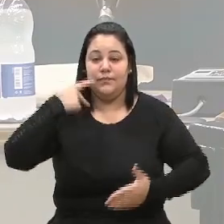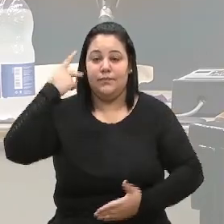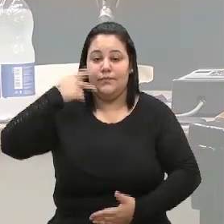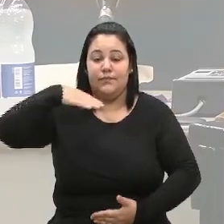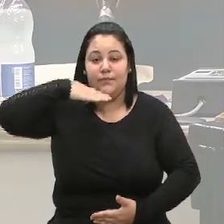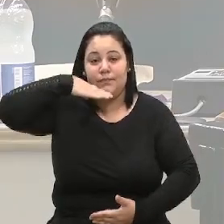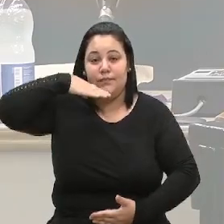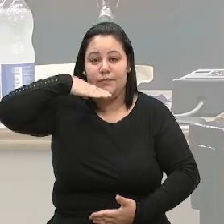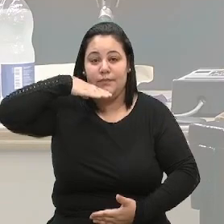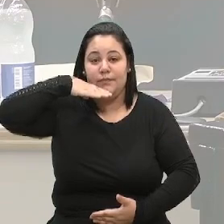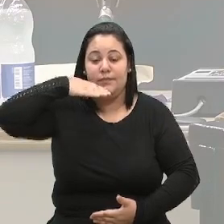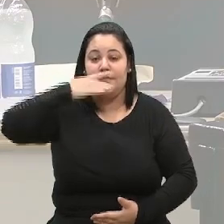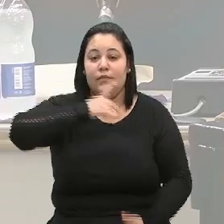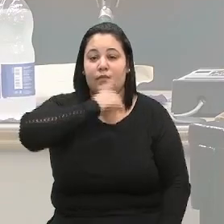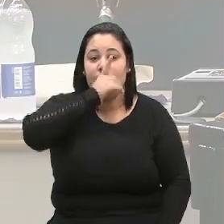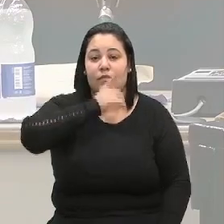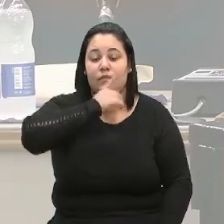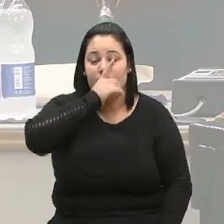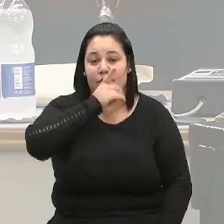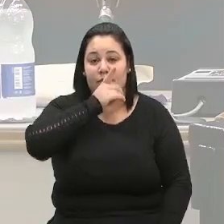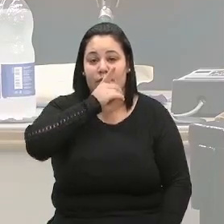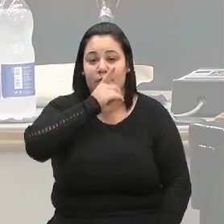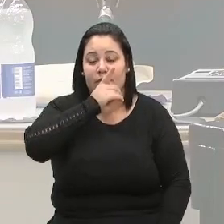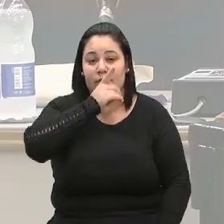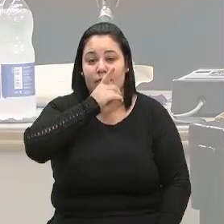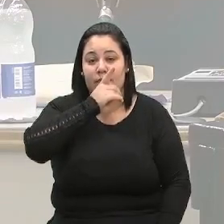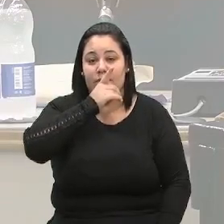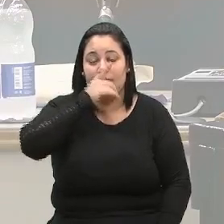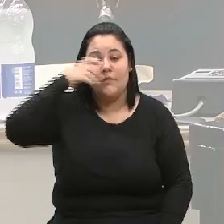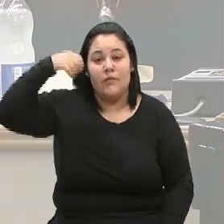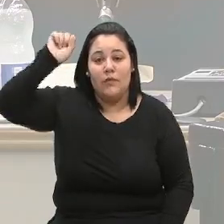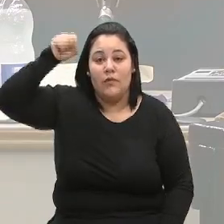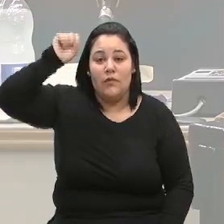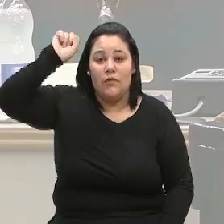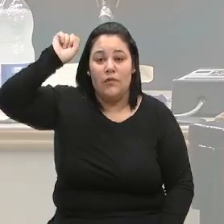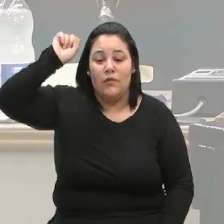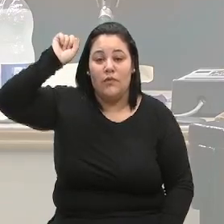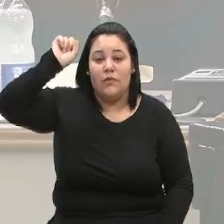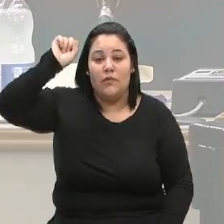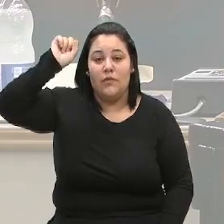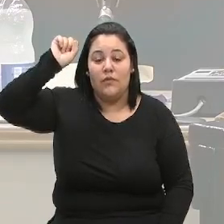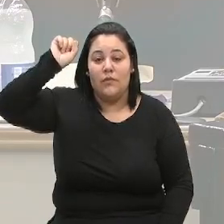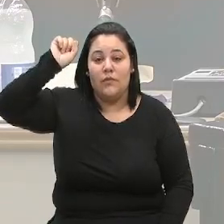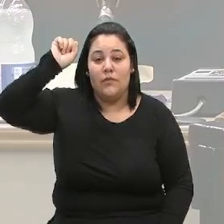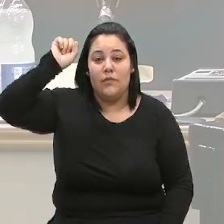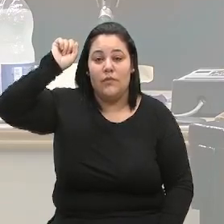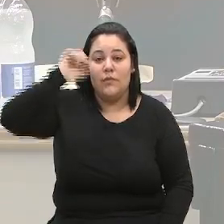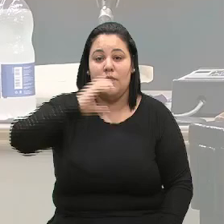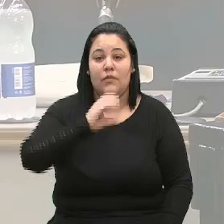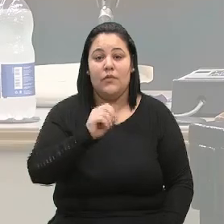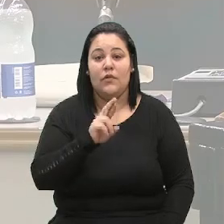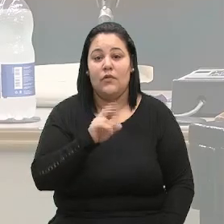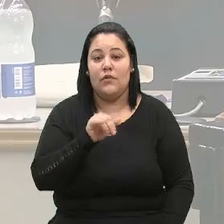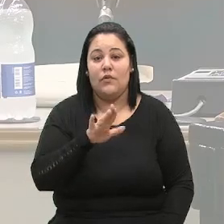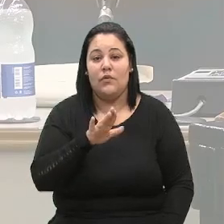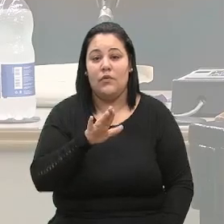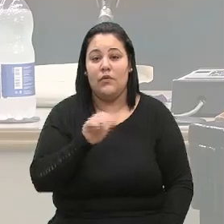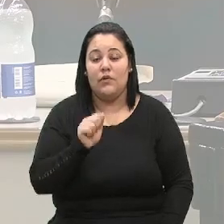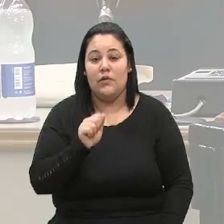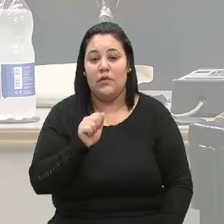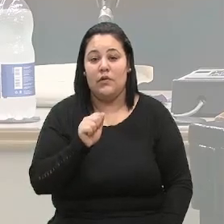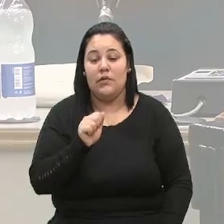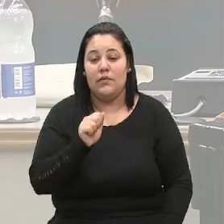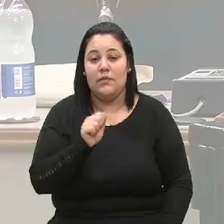PP, Alberto Meneguzzi, vereador PSB, Clóvis de Oliveira, vereador PRD, Corina Libera